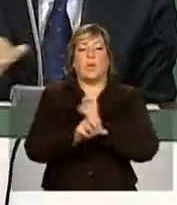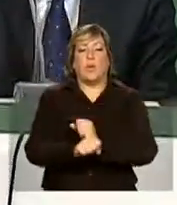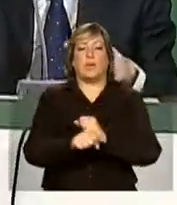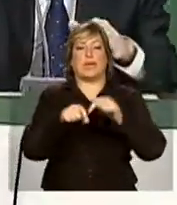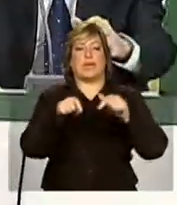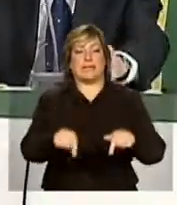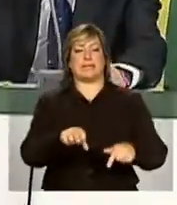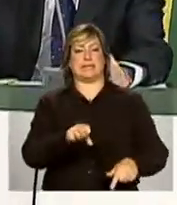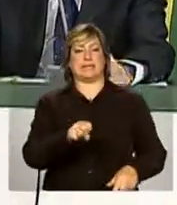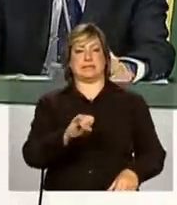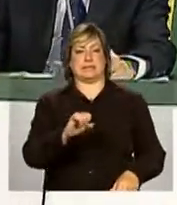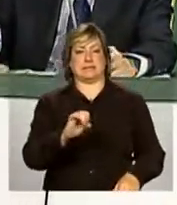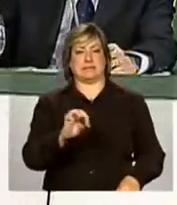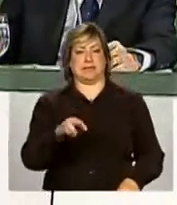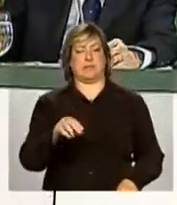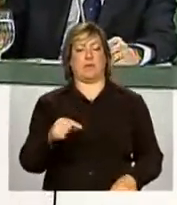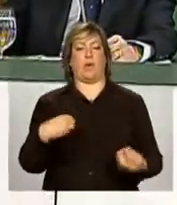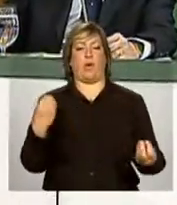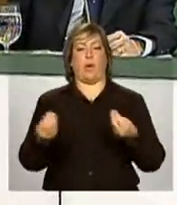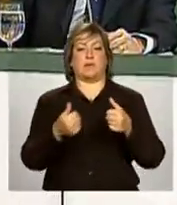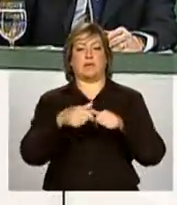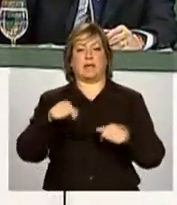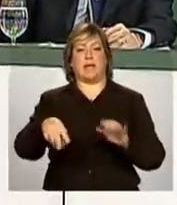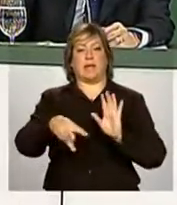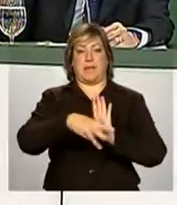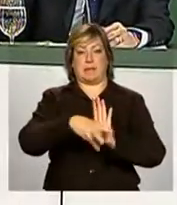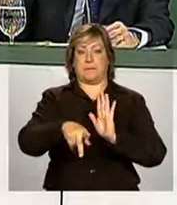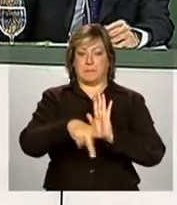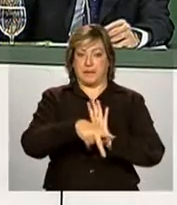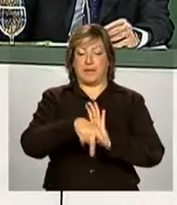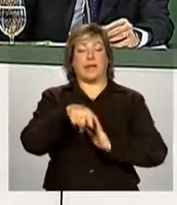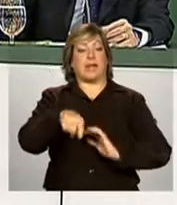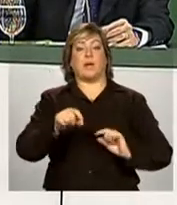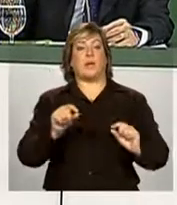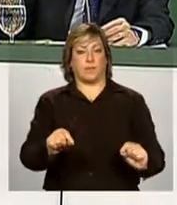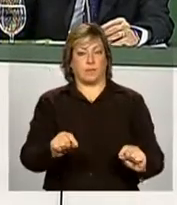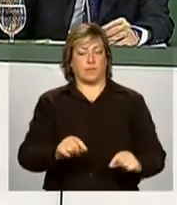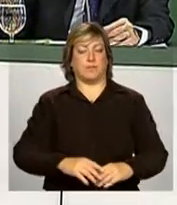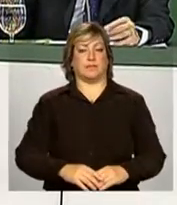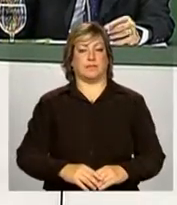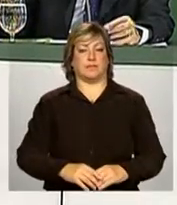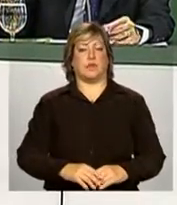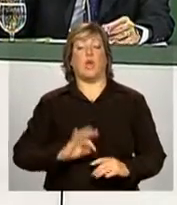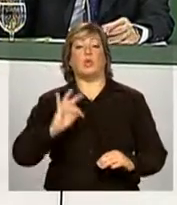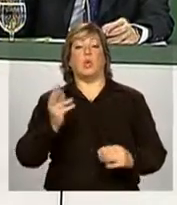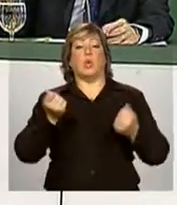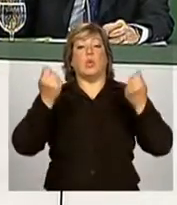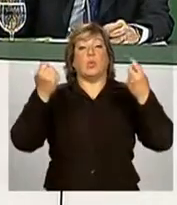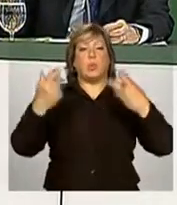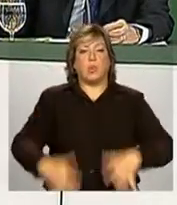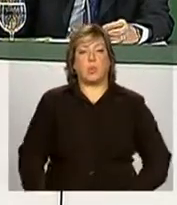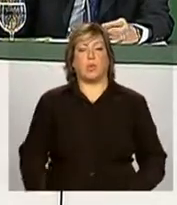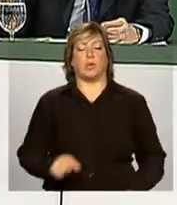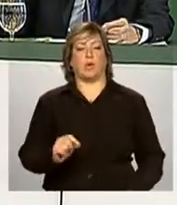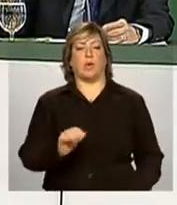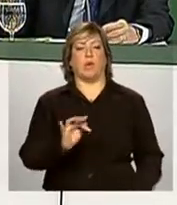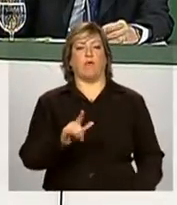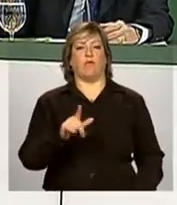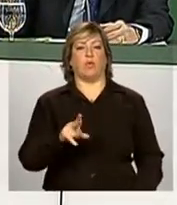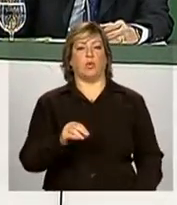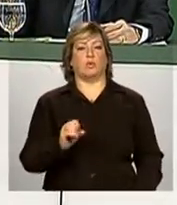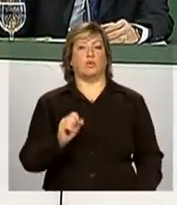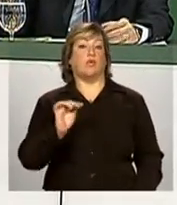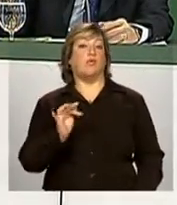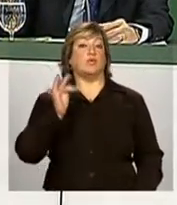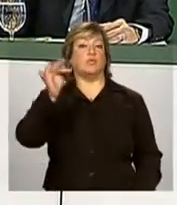desse sistema, na forma como está na medida provisória, é a seguinte: as despesas, os fluxos futuros do